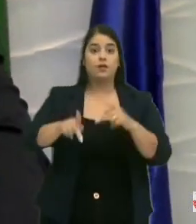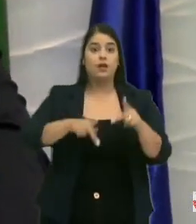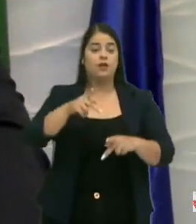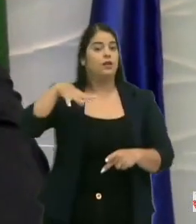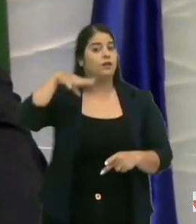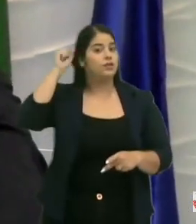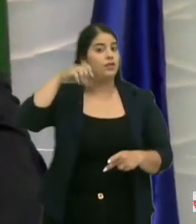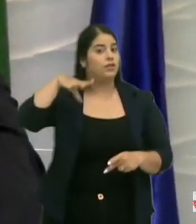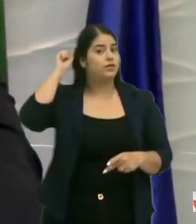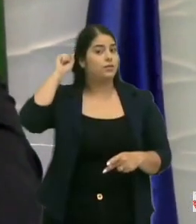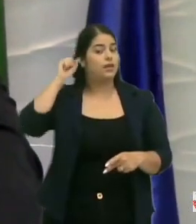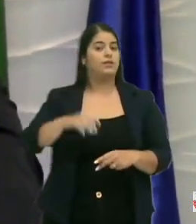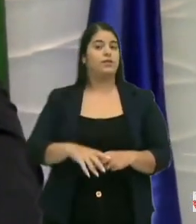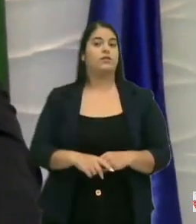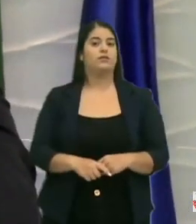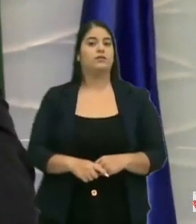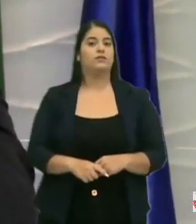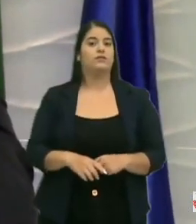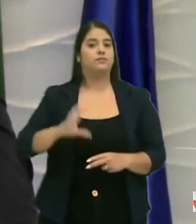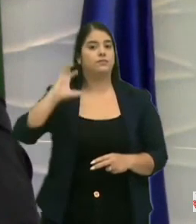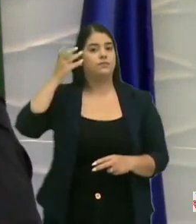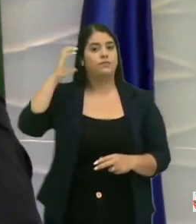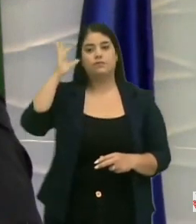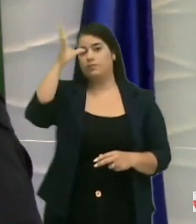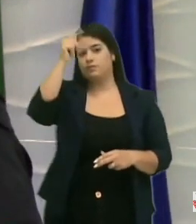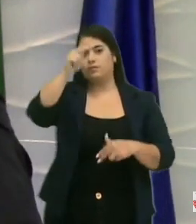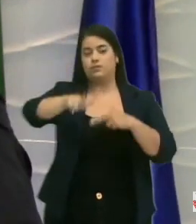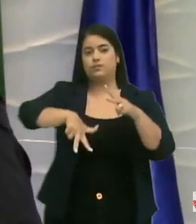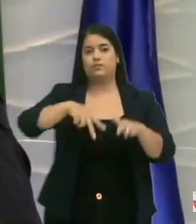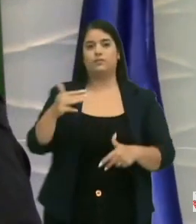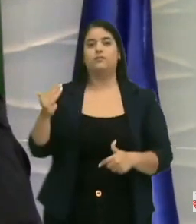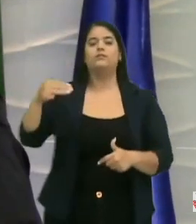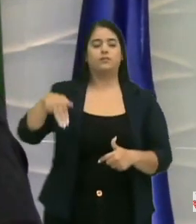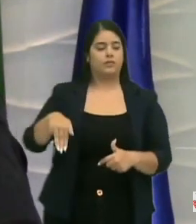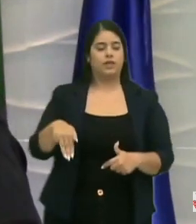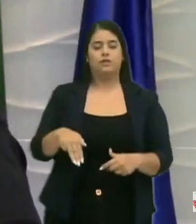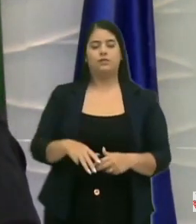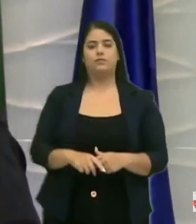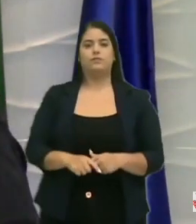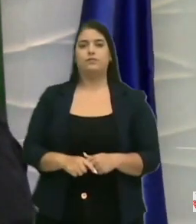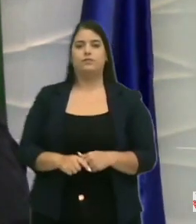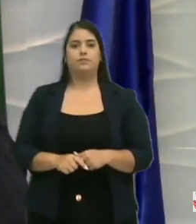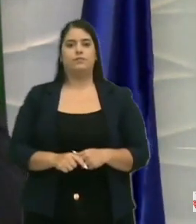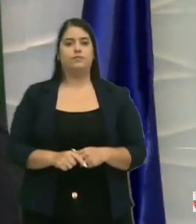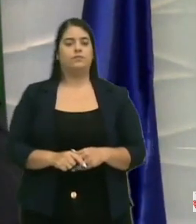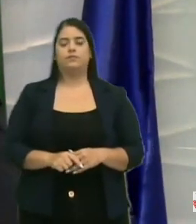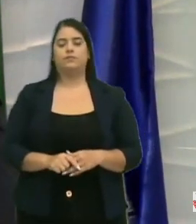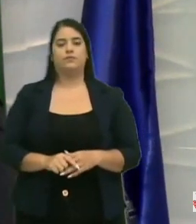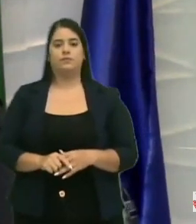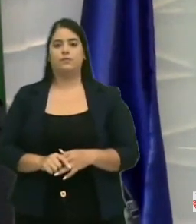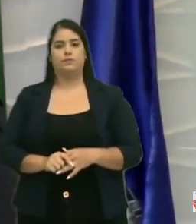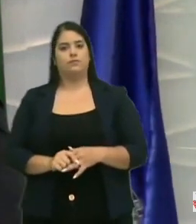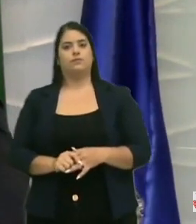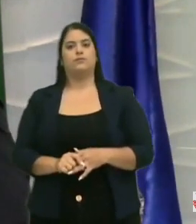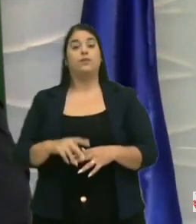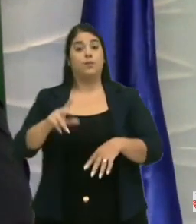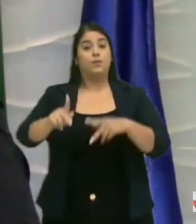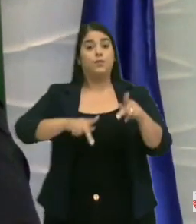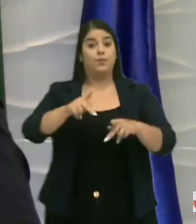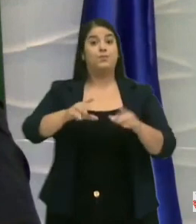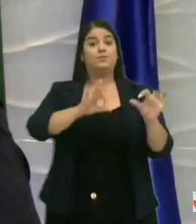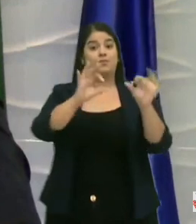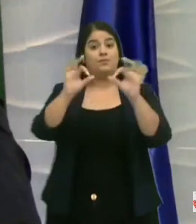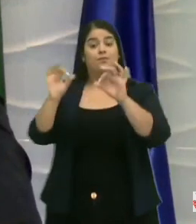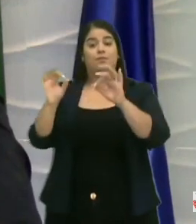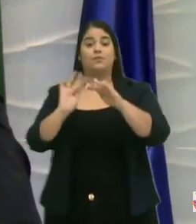escutam através da Rádio São Bento FM, Espírito Santo FM, pessoal que nos acompanha através das